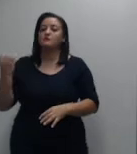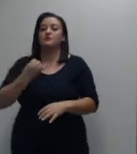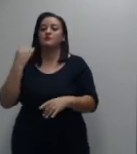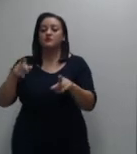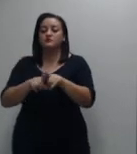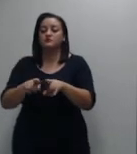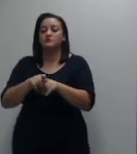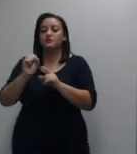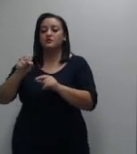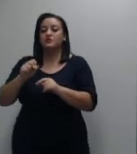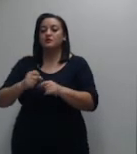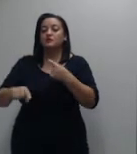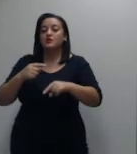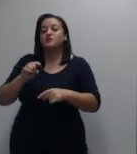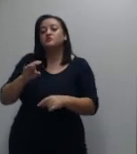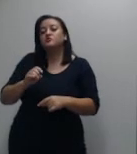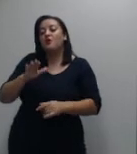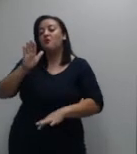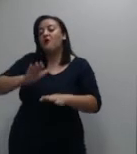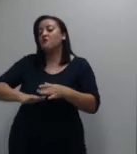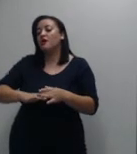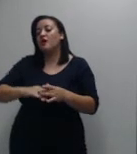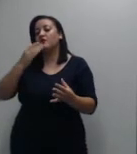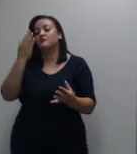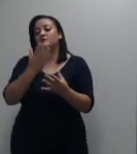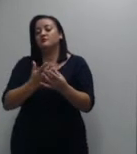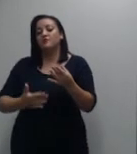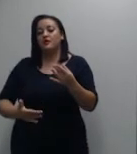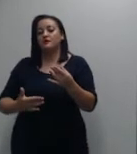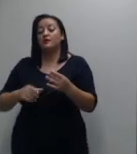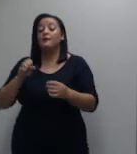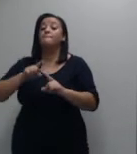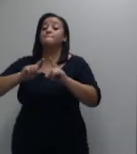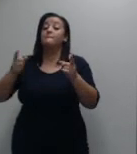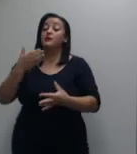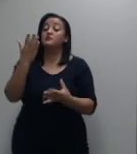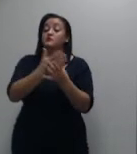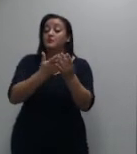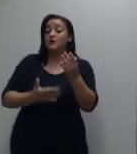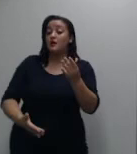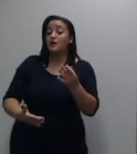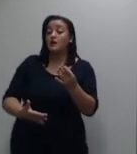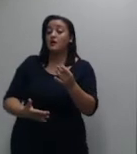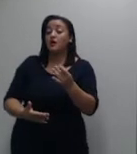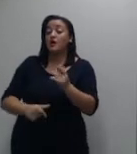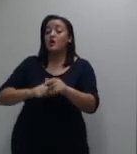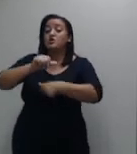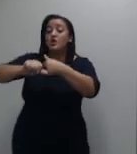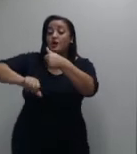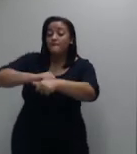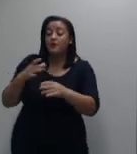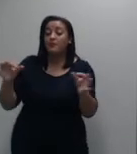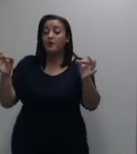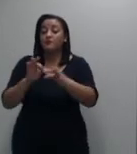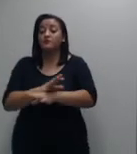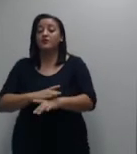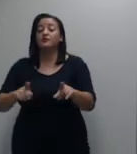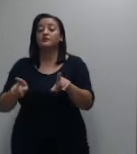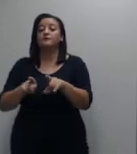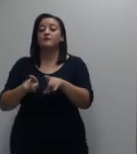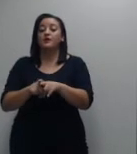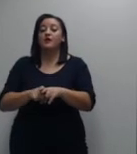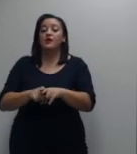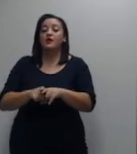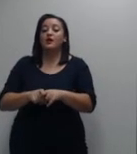não se trata de Pasteur embargos de declaração nos embargos de declaração que implicam ao fim e ao cabo a